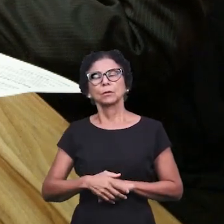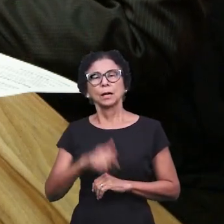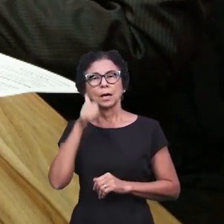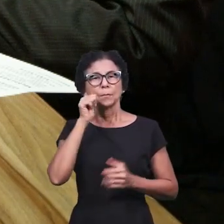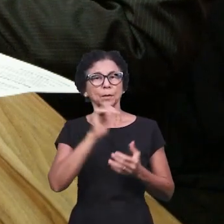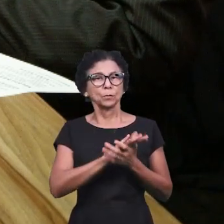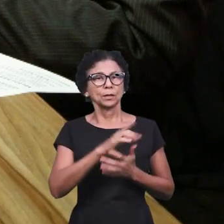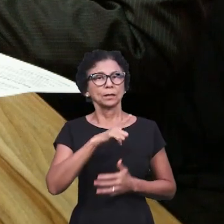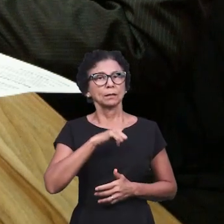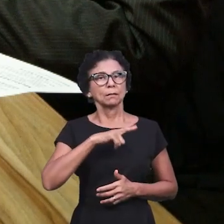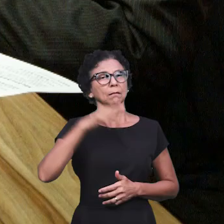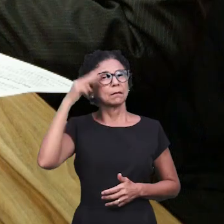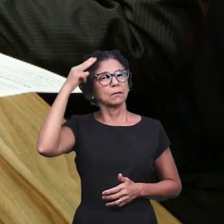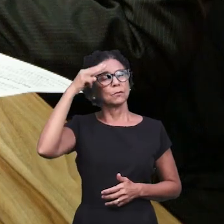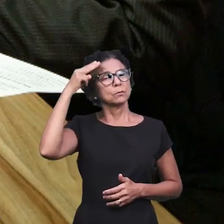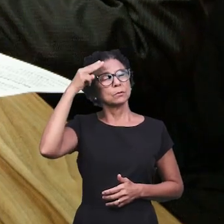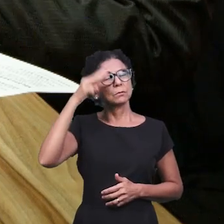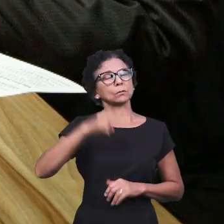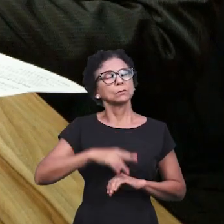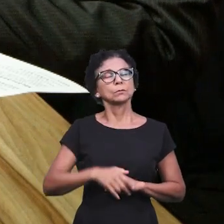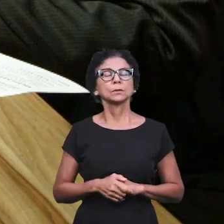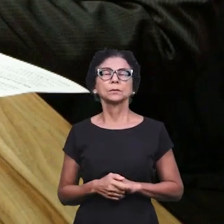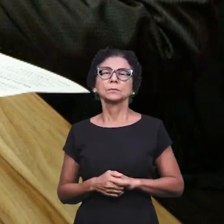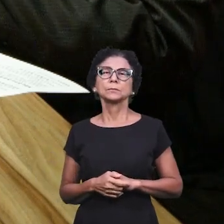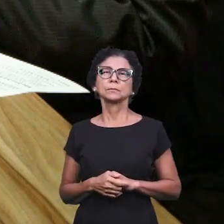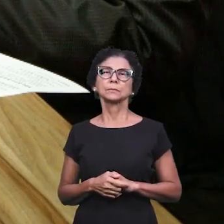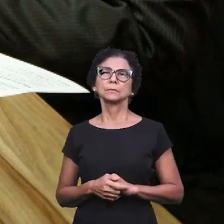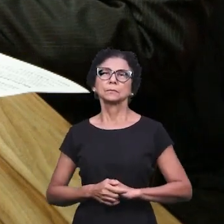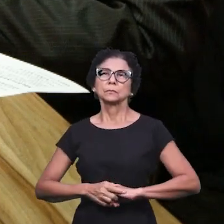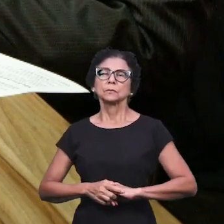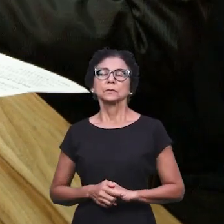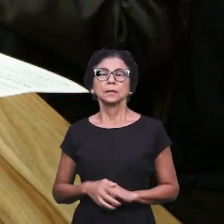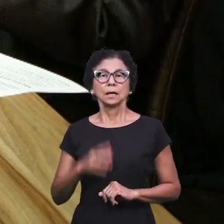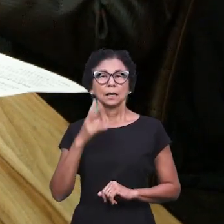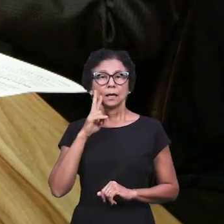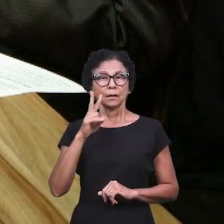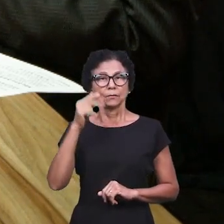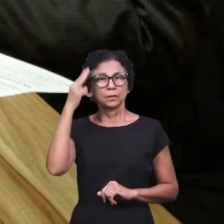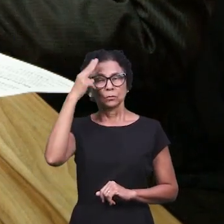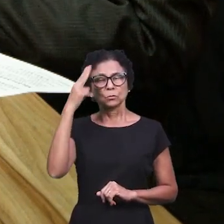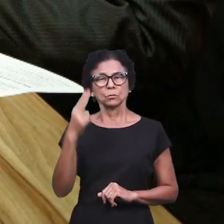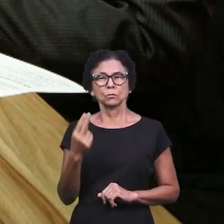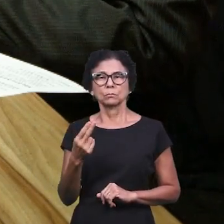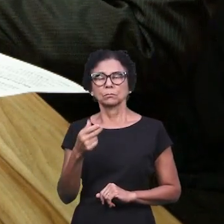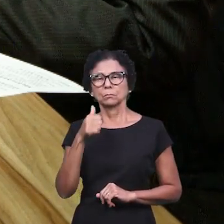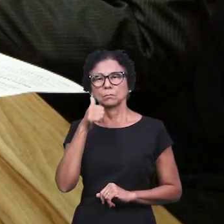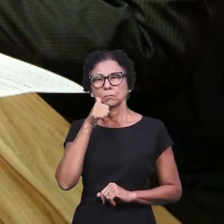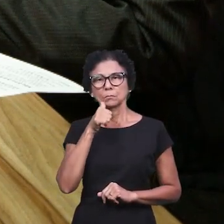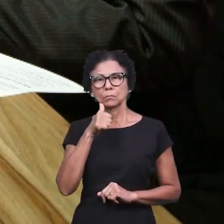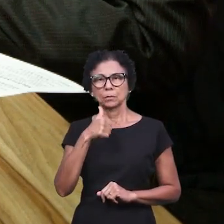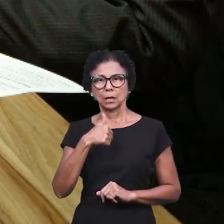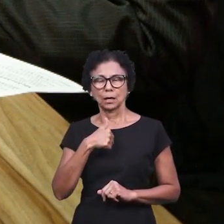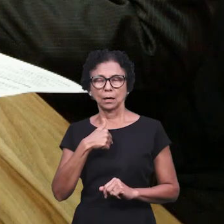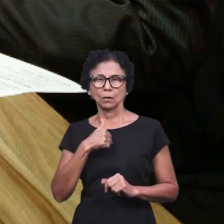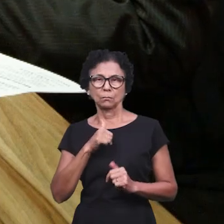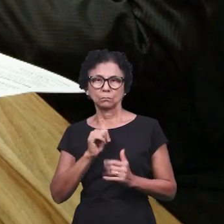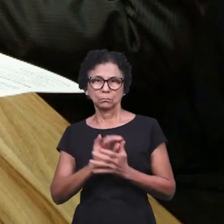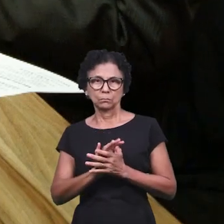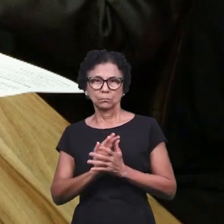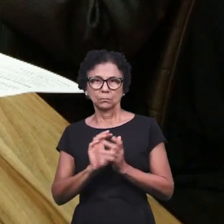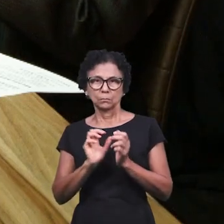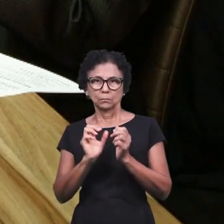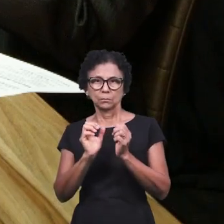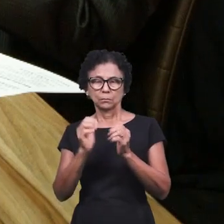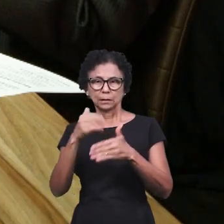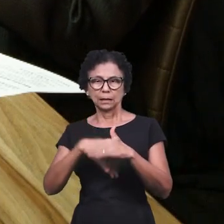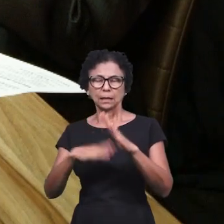minha esposa, né? E ela diz aqui, né? Nós estávamos na igreja, sonhei que nós estávamos na igreja, né?